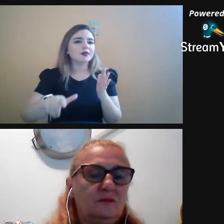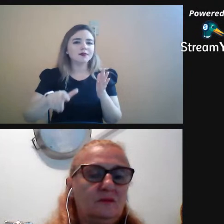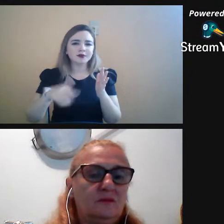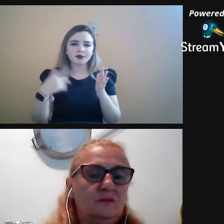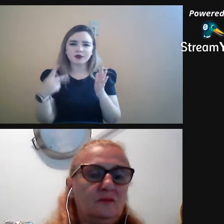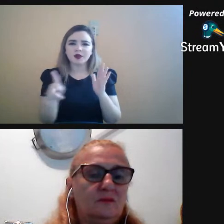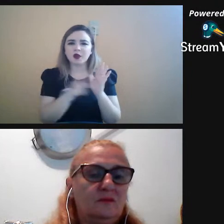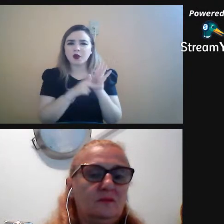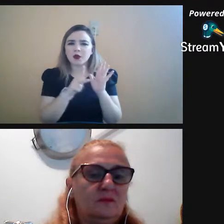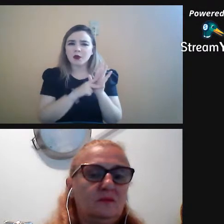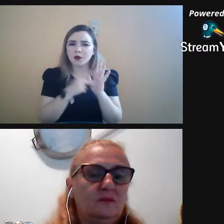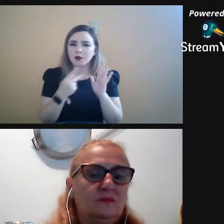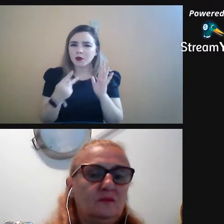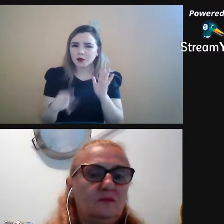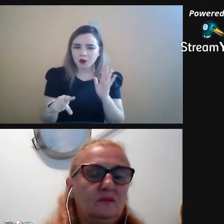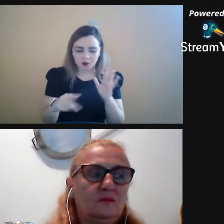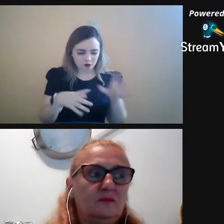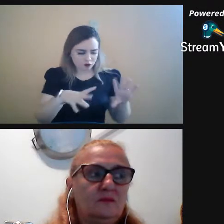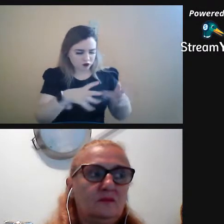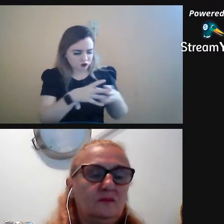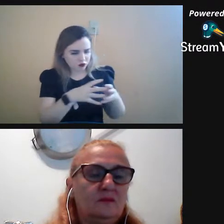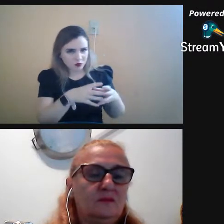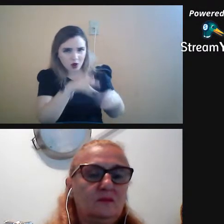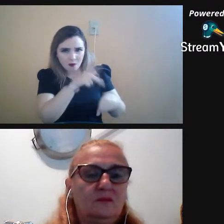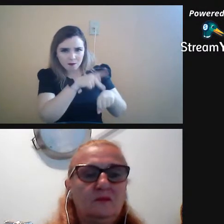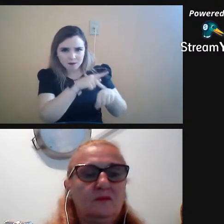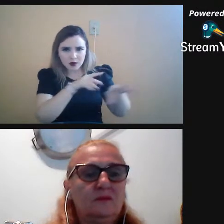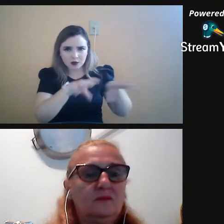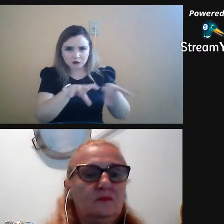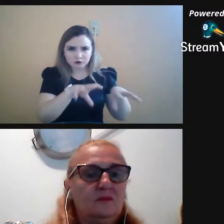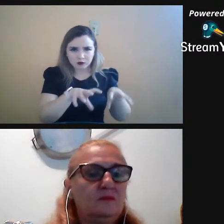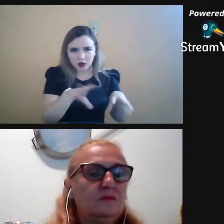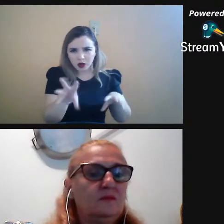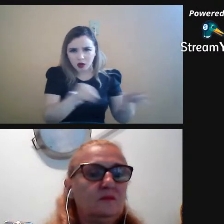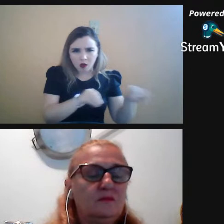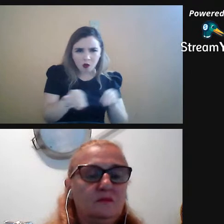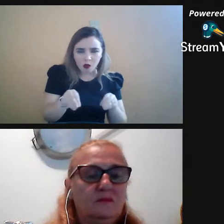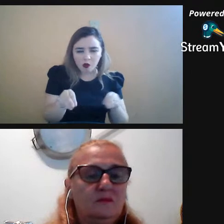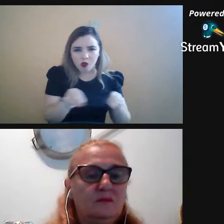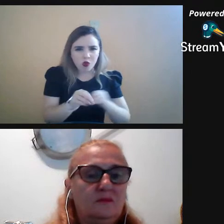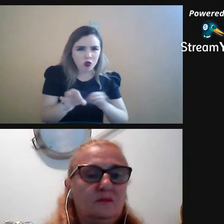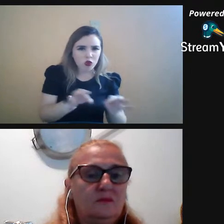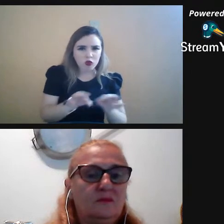próprio a curva das pedras. Então, ele fazia umas monotipias assim, que eram bem